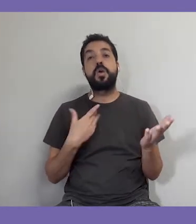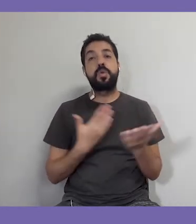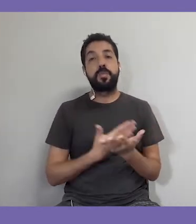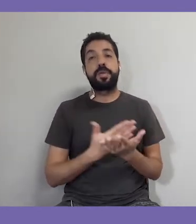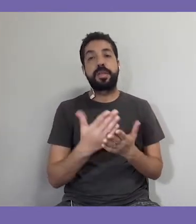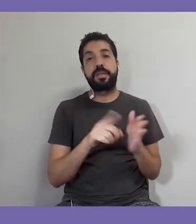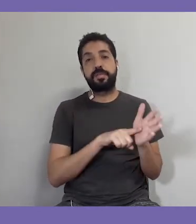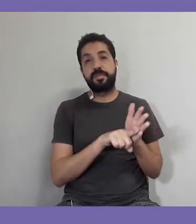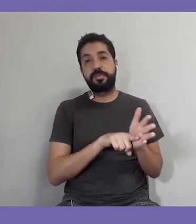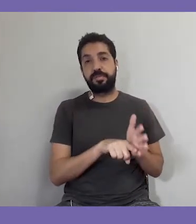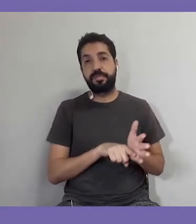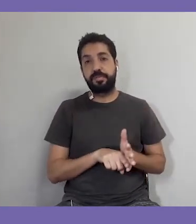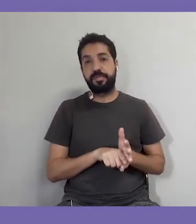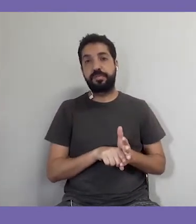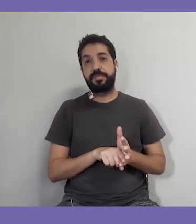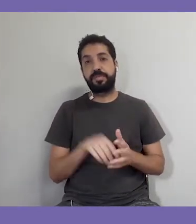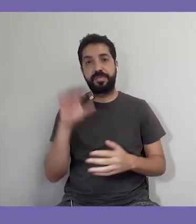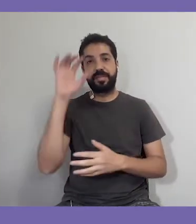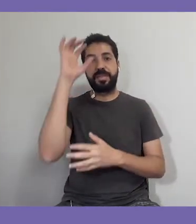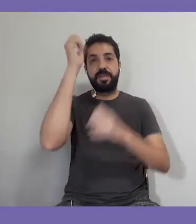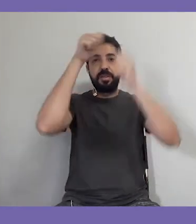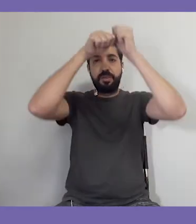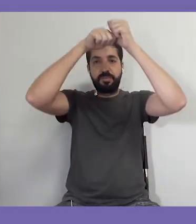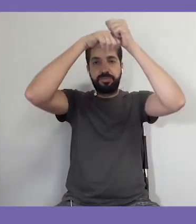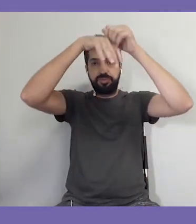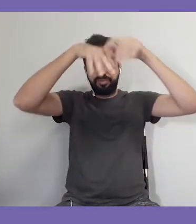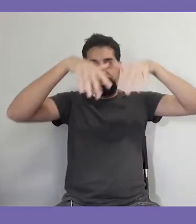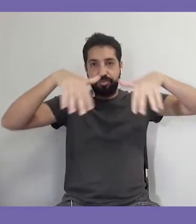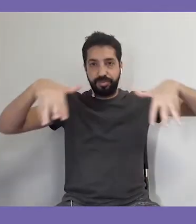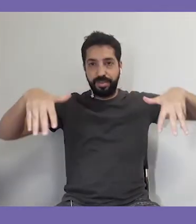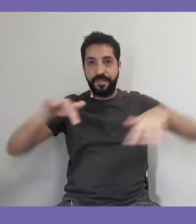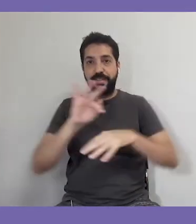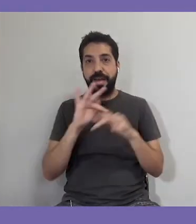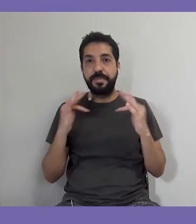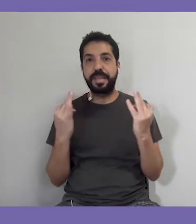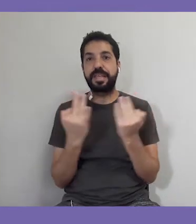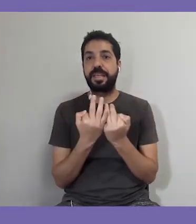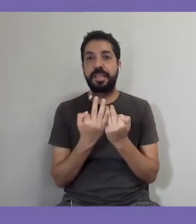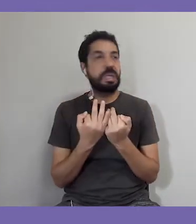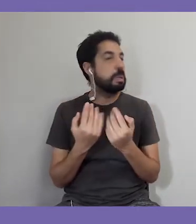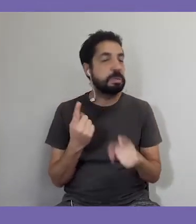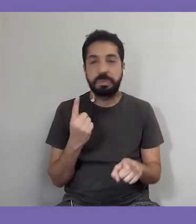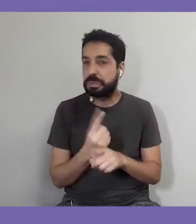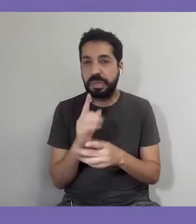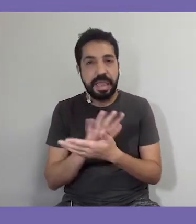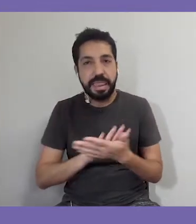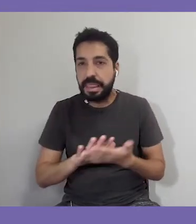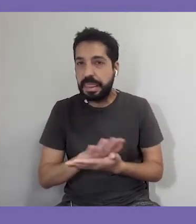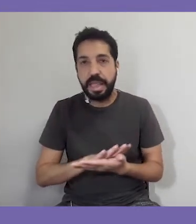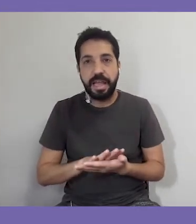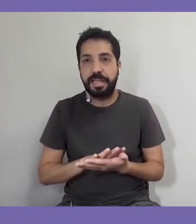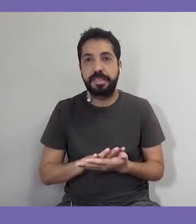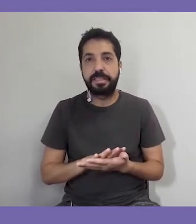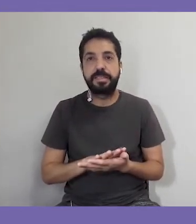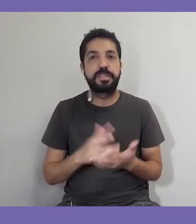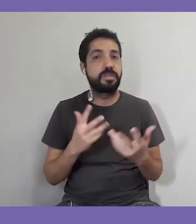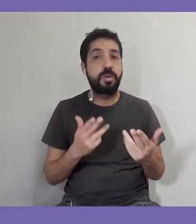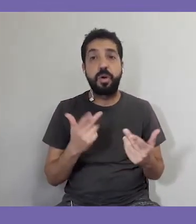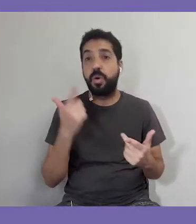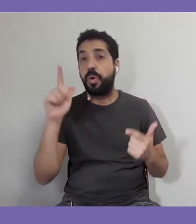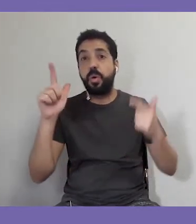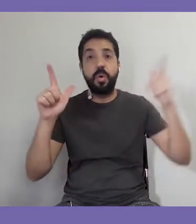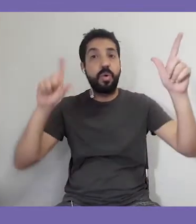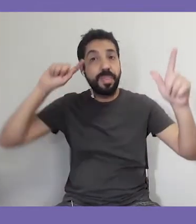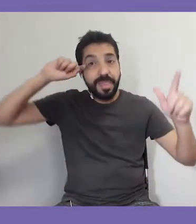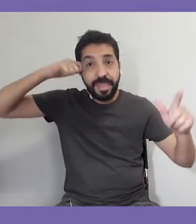Inclusive, fui pesquisar árvores genealógicas assim na internet, né? E não encontro nada, não encontrava nada como